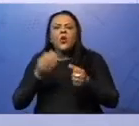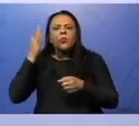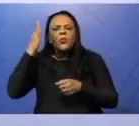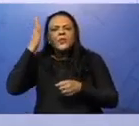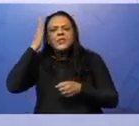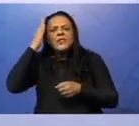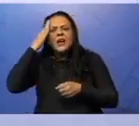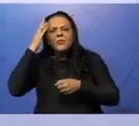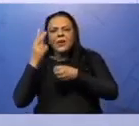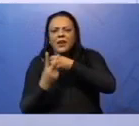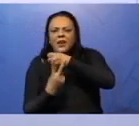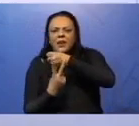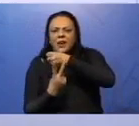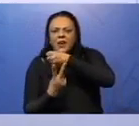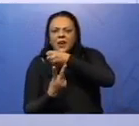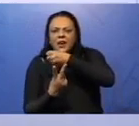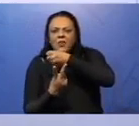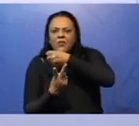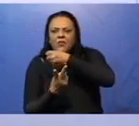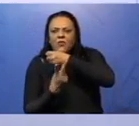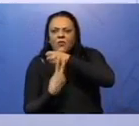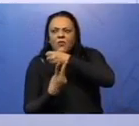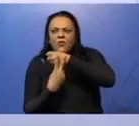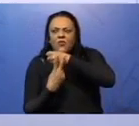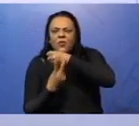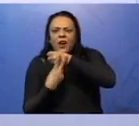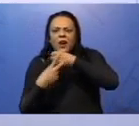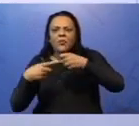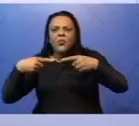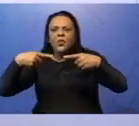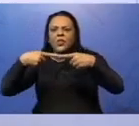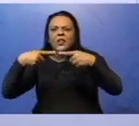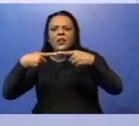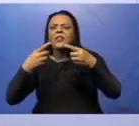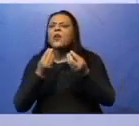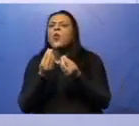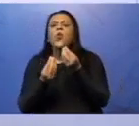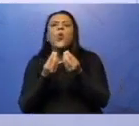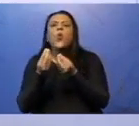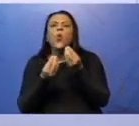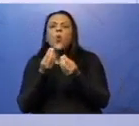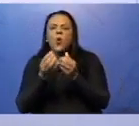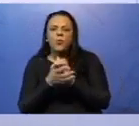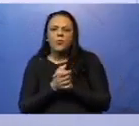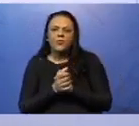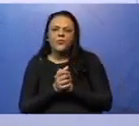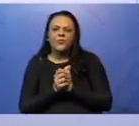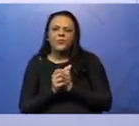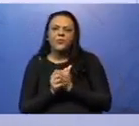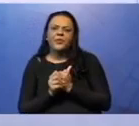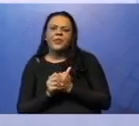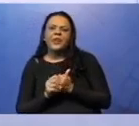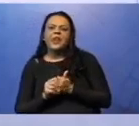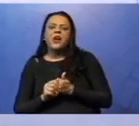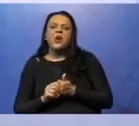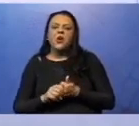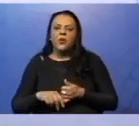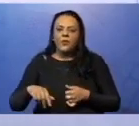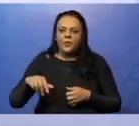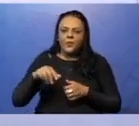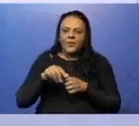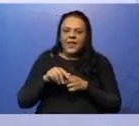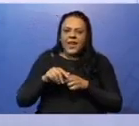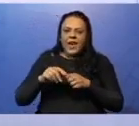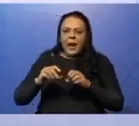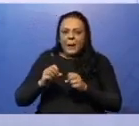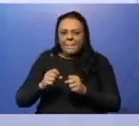ação. Então, a grande maioria, sei lá, uns 95% dos verbos são verbos de ação.